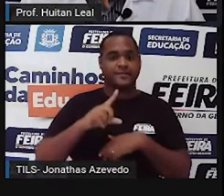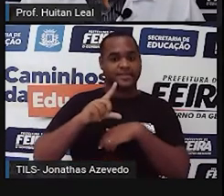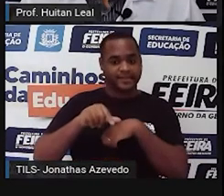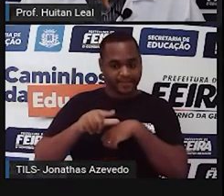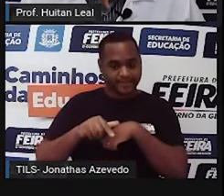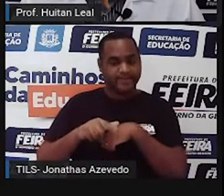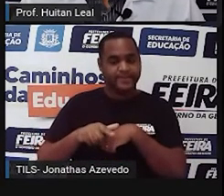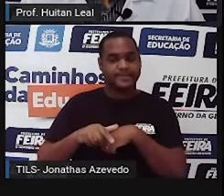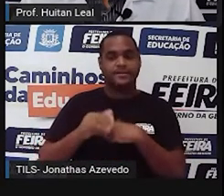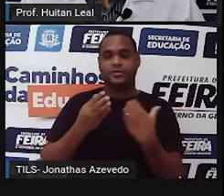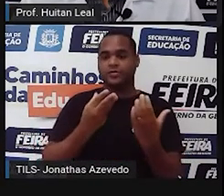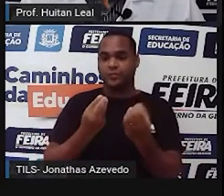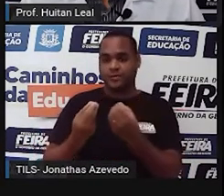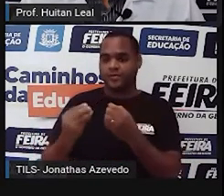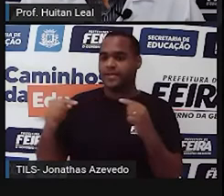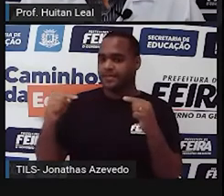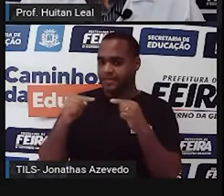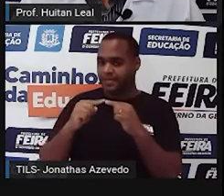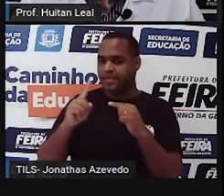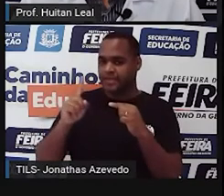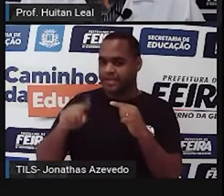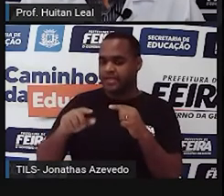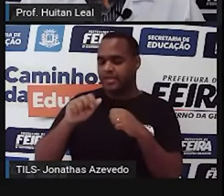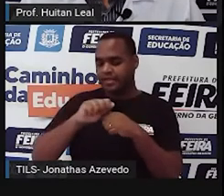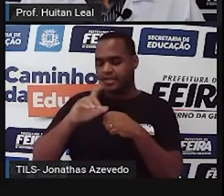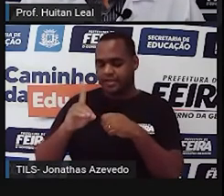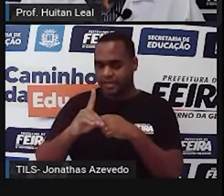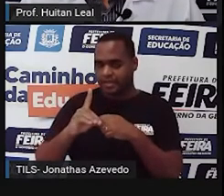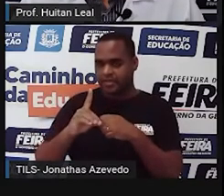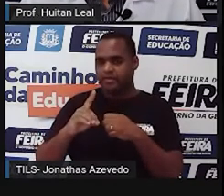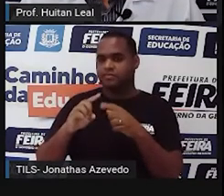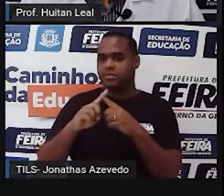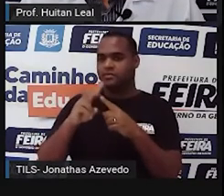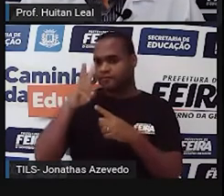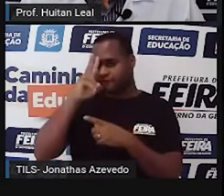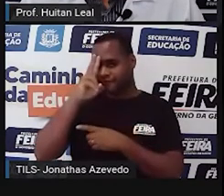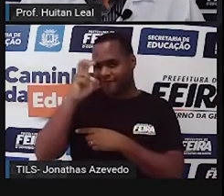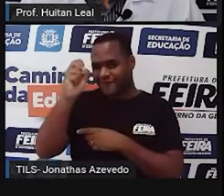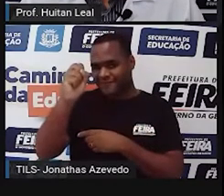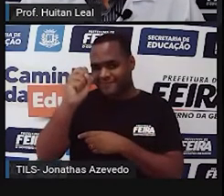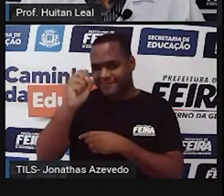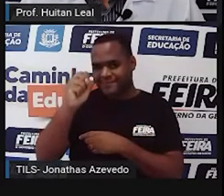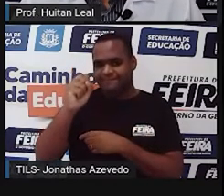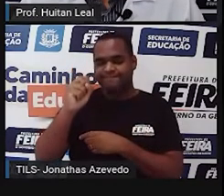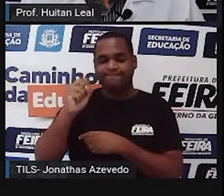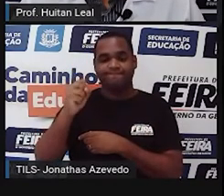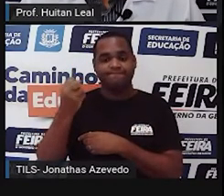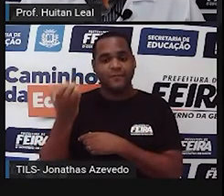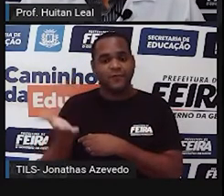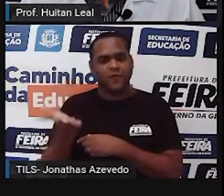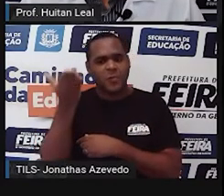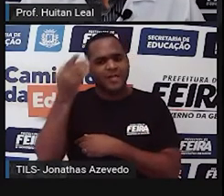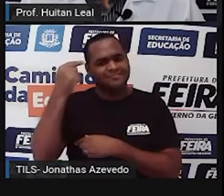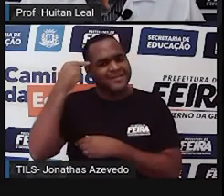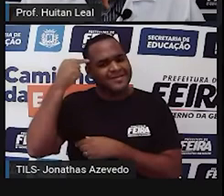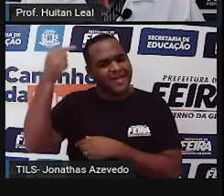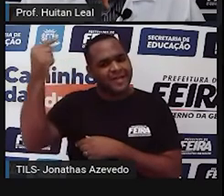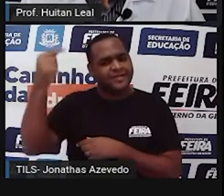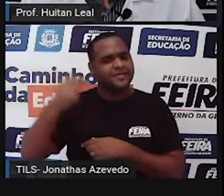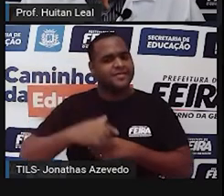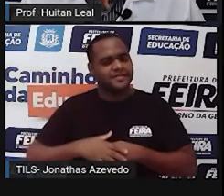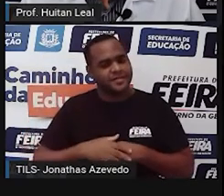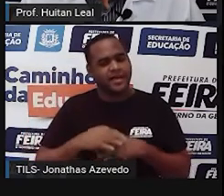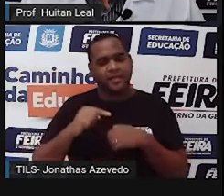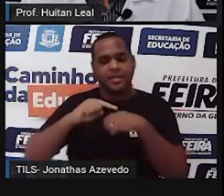tempo. Esse muito é o advérbio que está dando uma intensidade, um volume maior, uma ideia de, né,